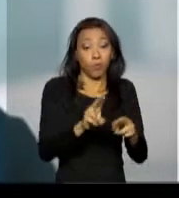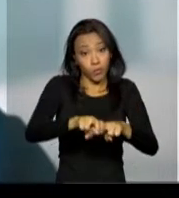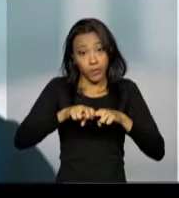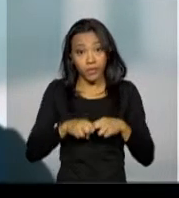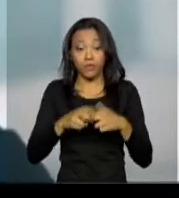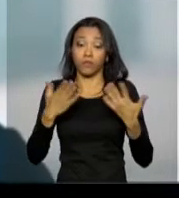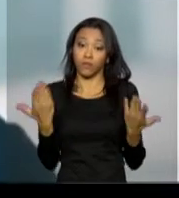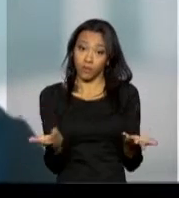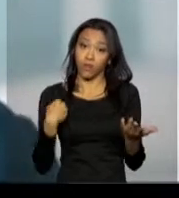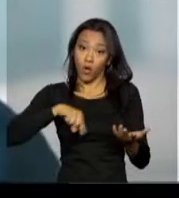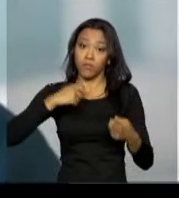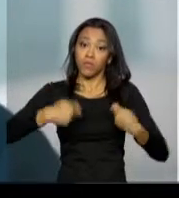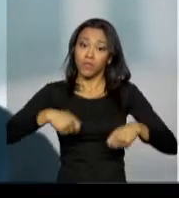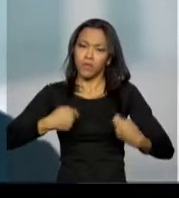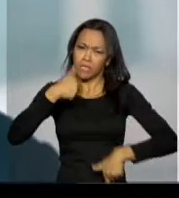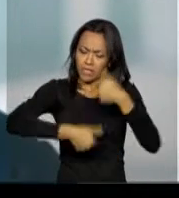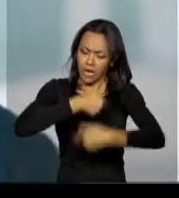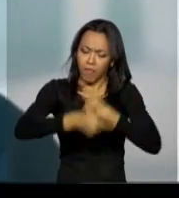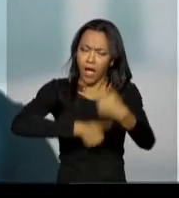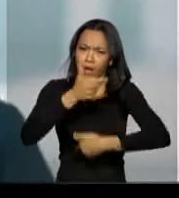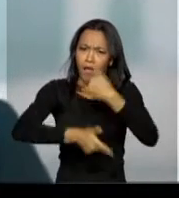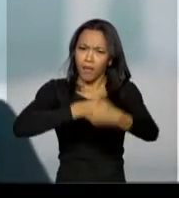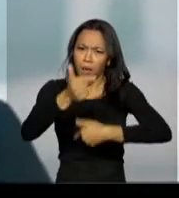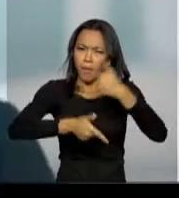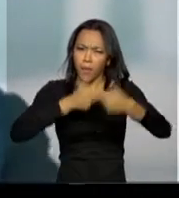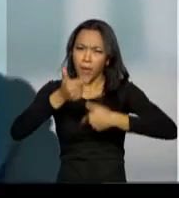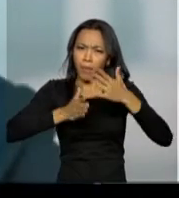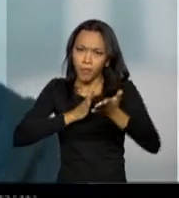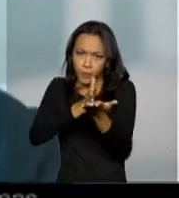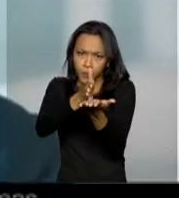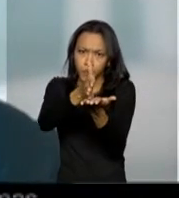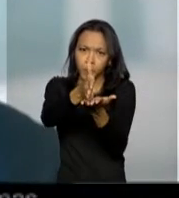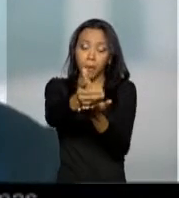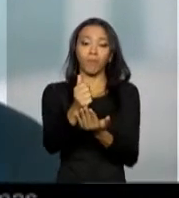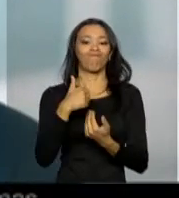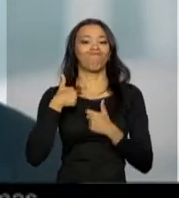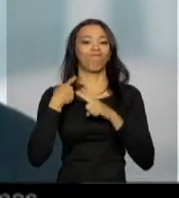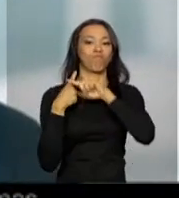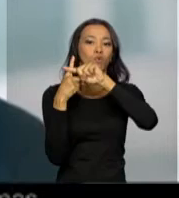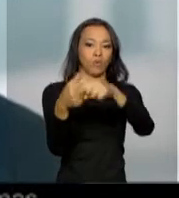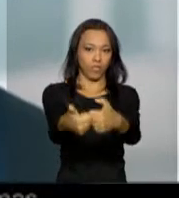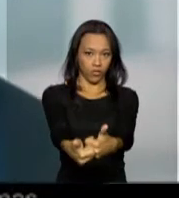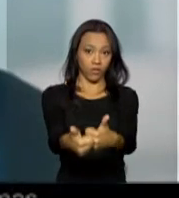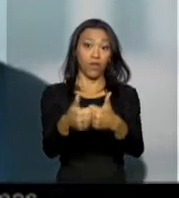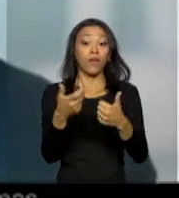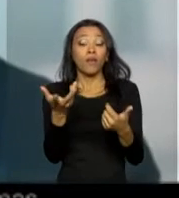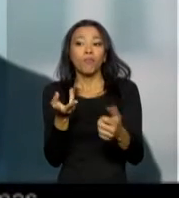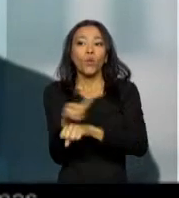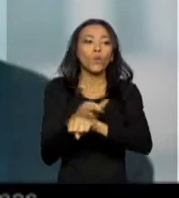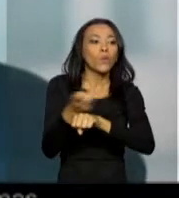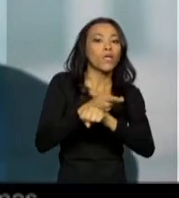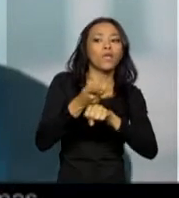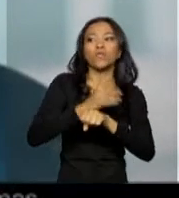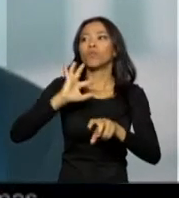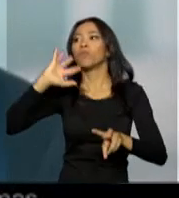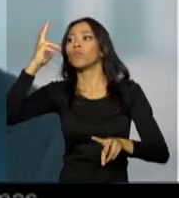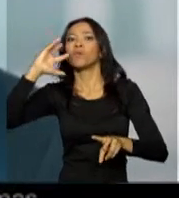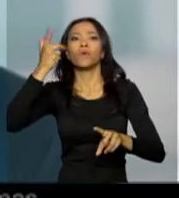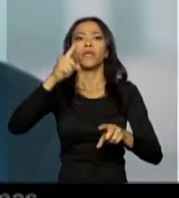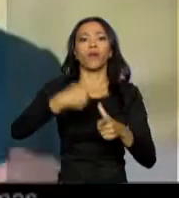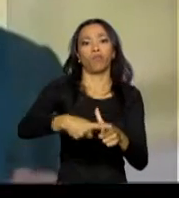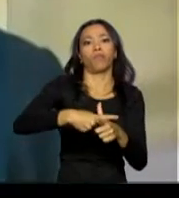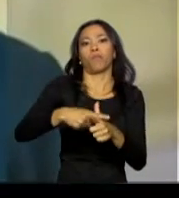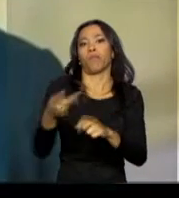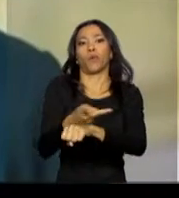que agir sempre de forma produtiva e positiva, tentando buscar soluções e não ampliar os